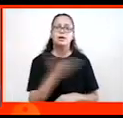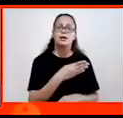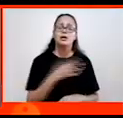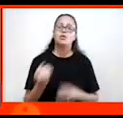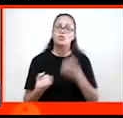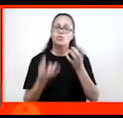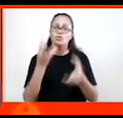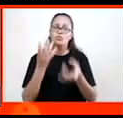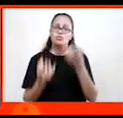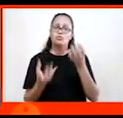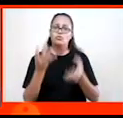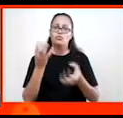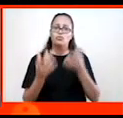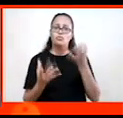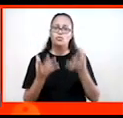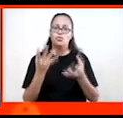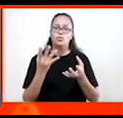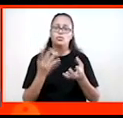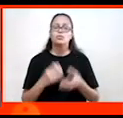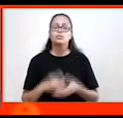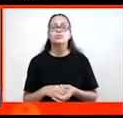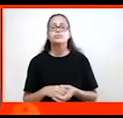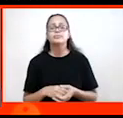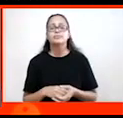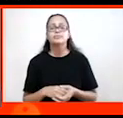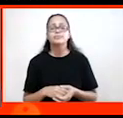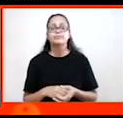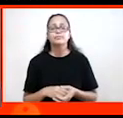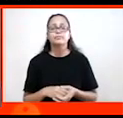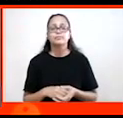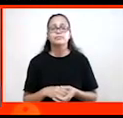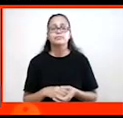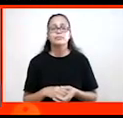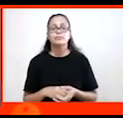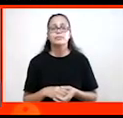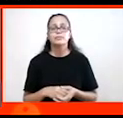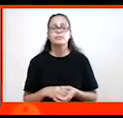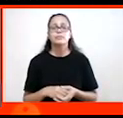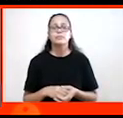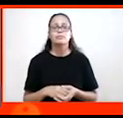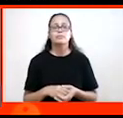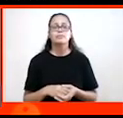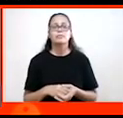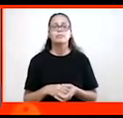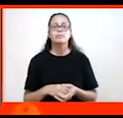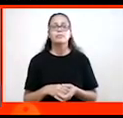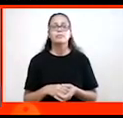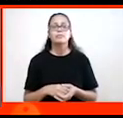dos metais como ferramentas, tudo isso aí num processo histórico, certo?